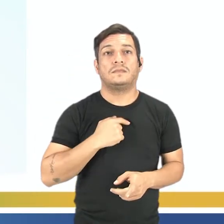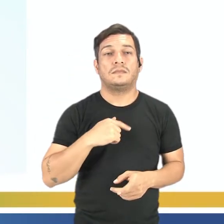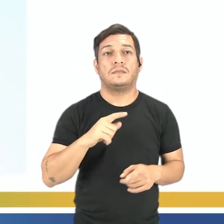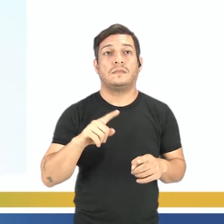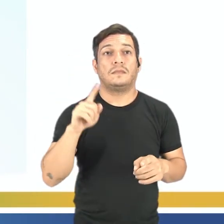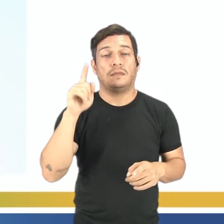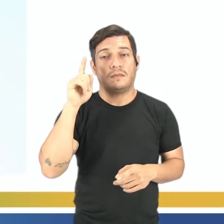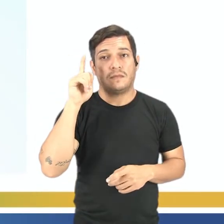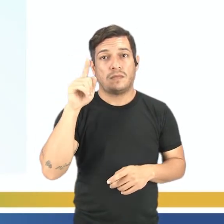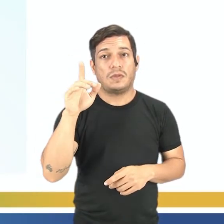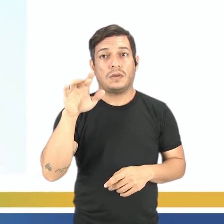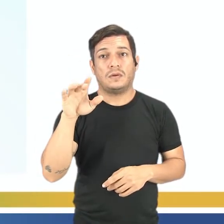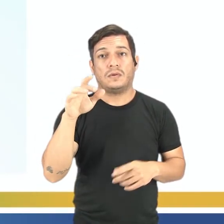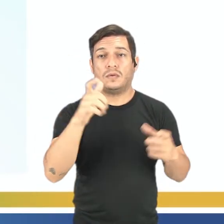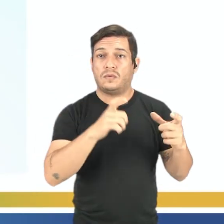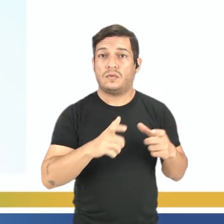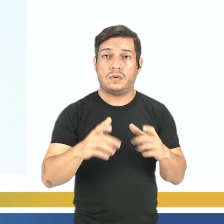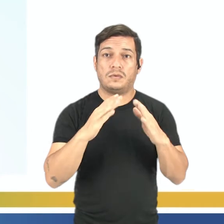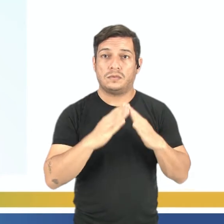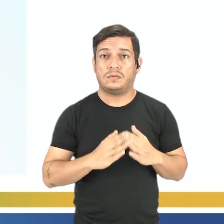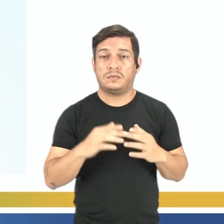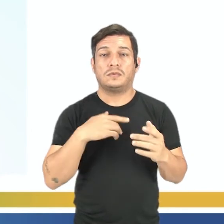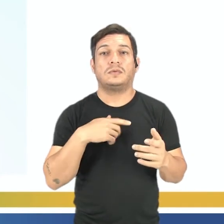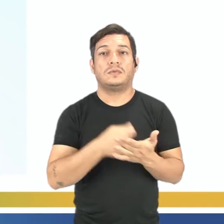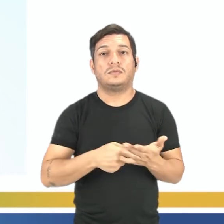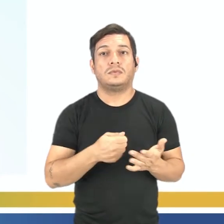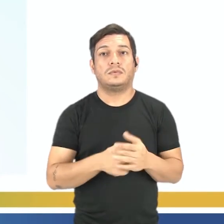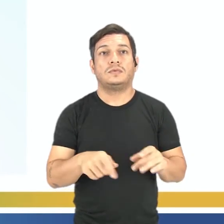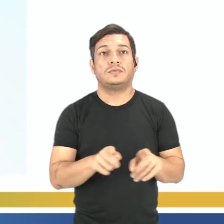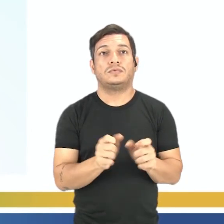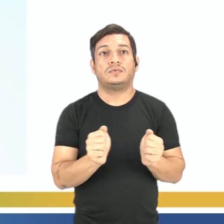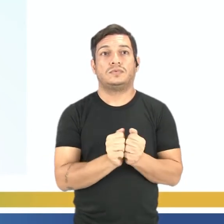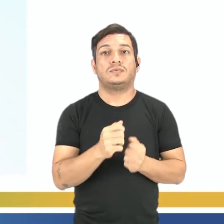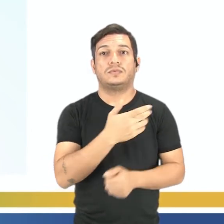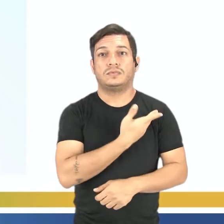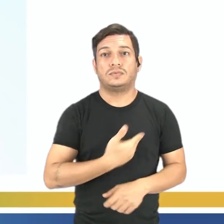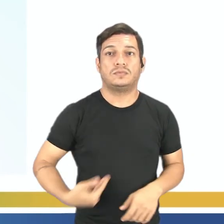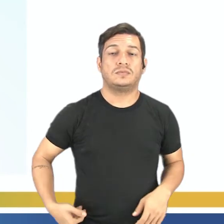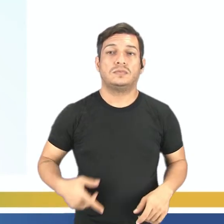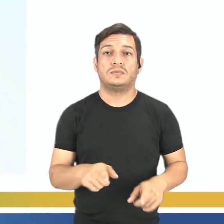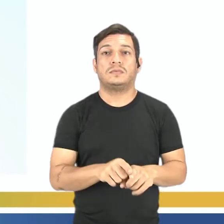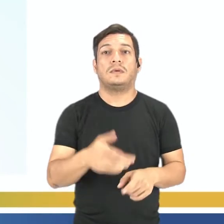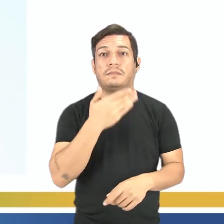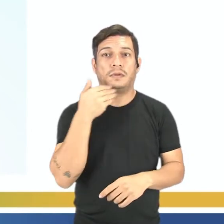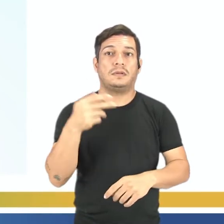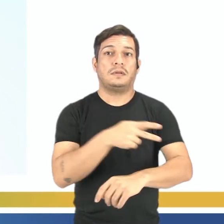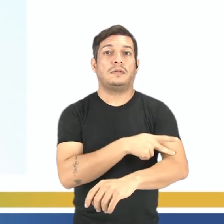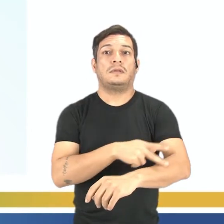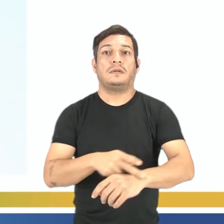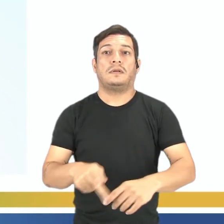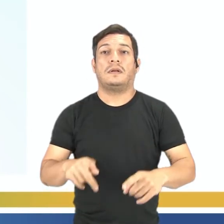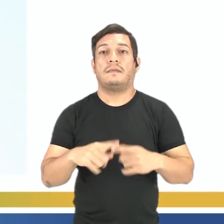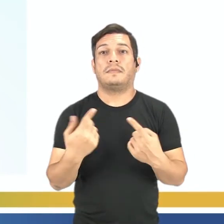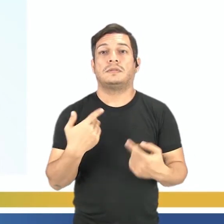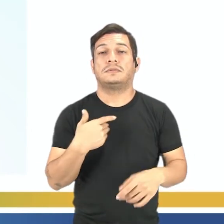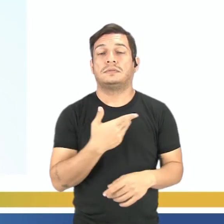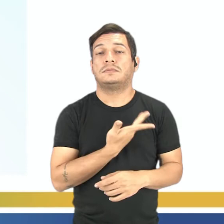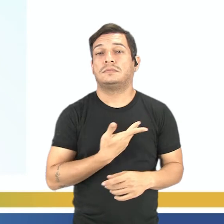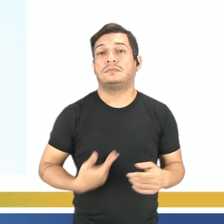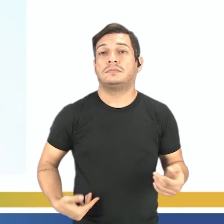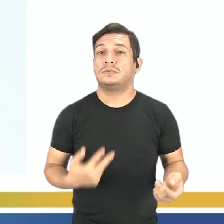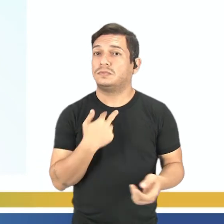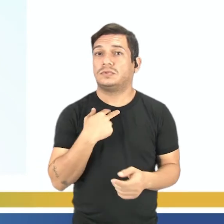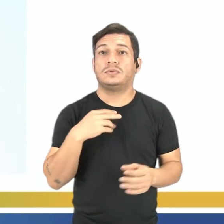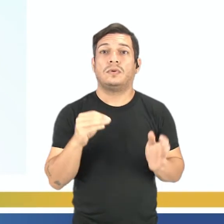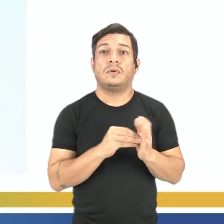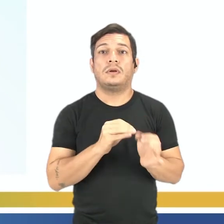também fazer a sua parte. Lá na área onde eu moro, a gente lutou junto ao poder público pela melhoria do ramal, mas o